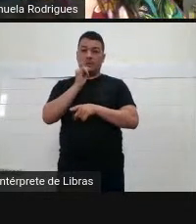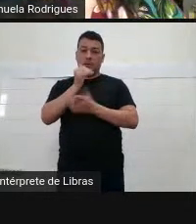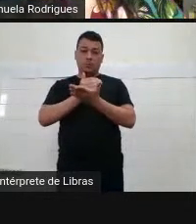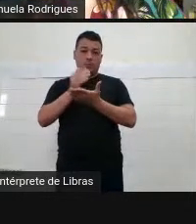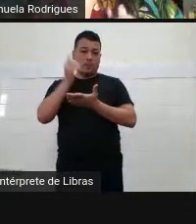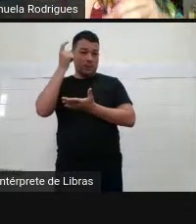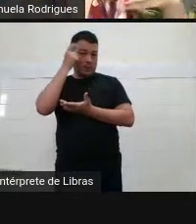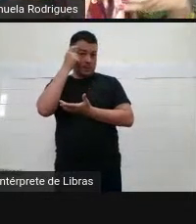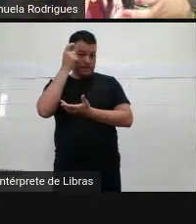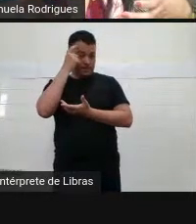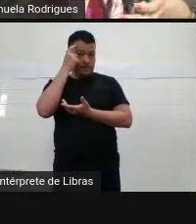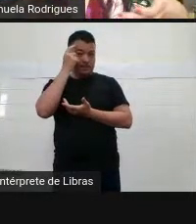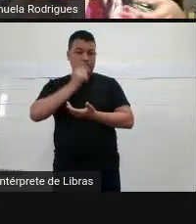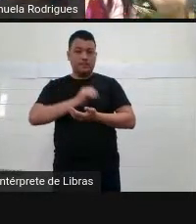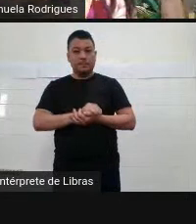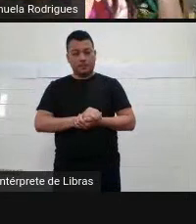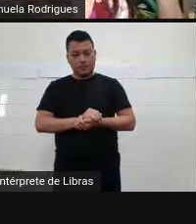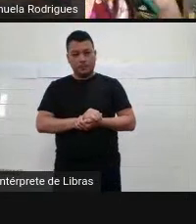que